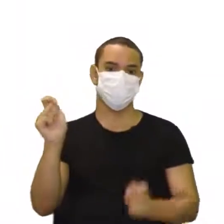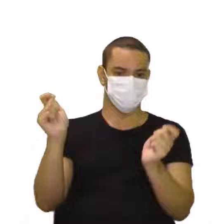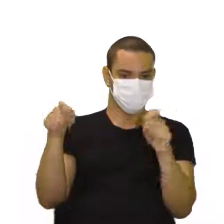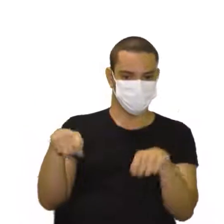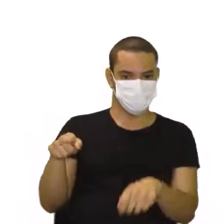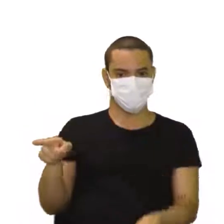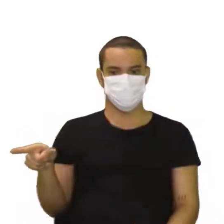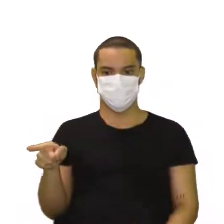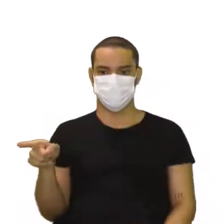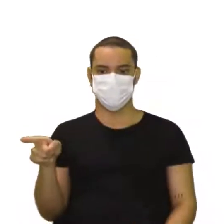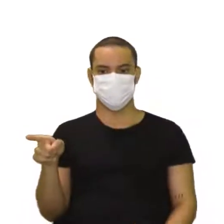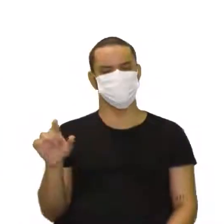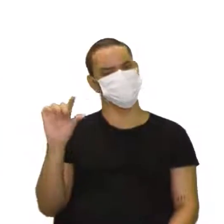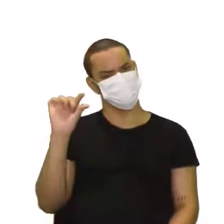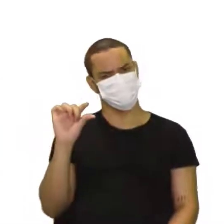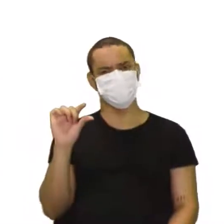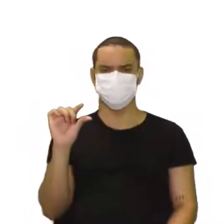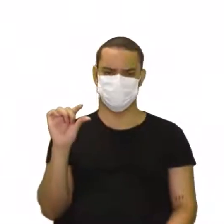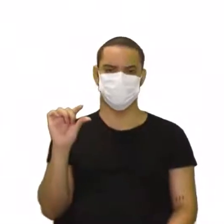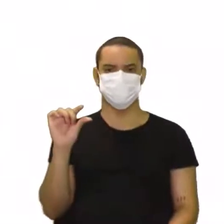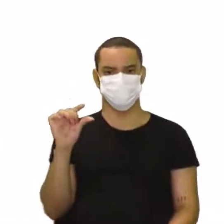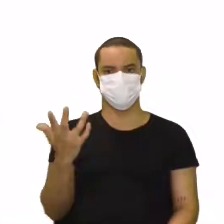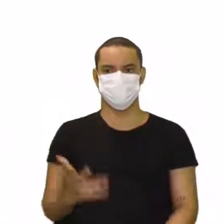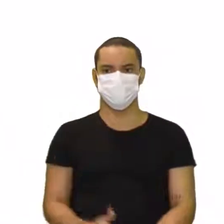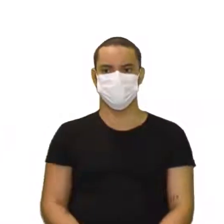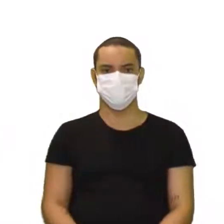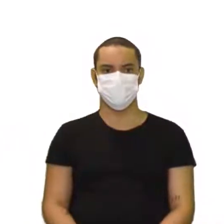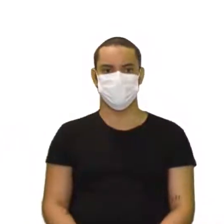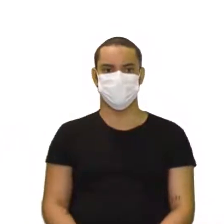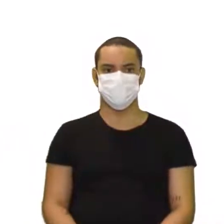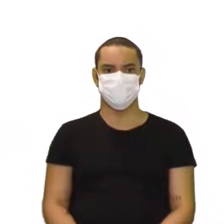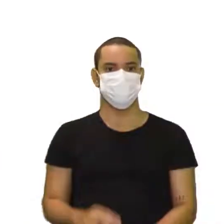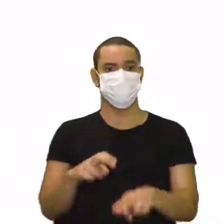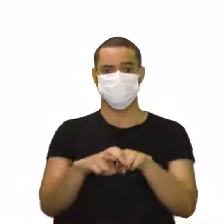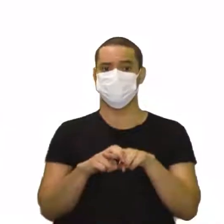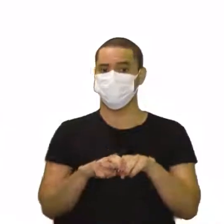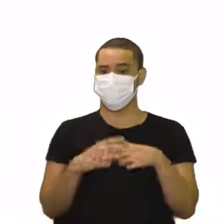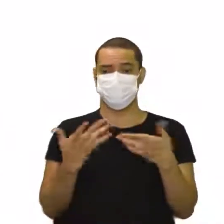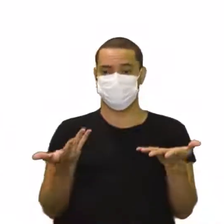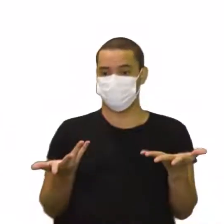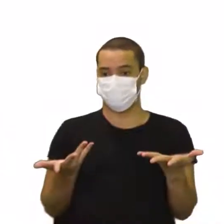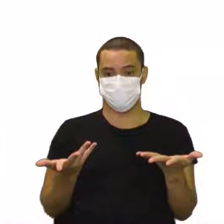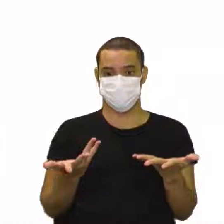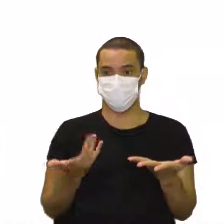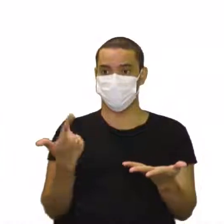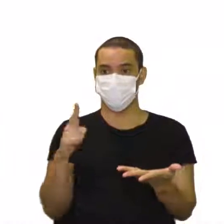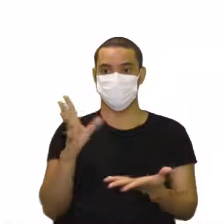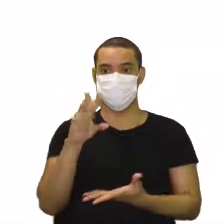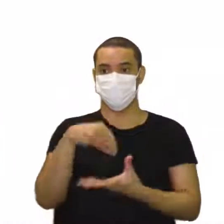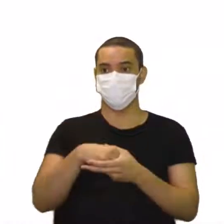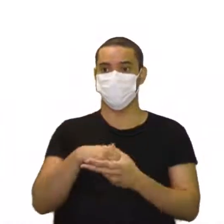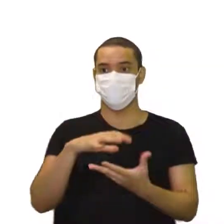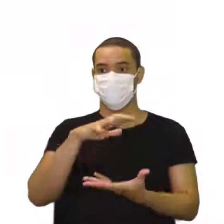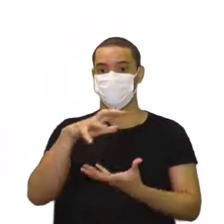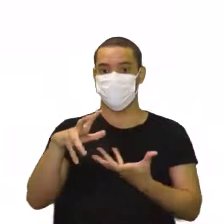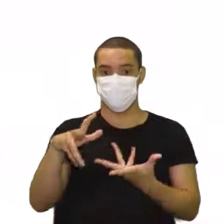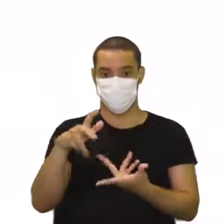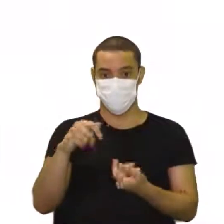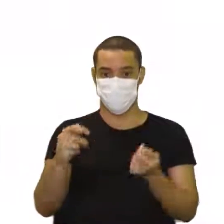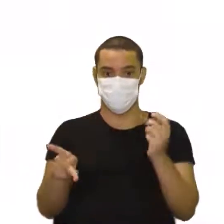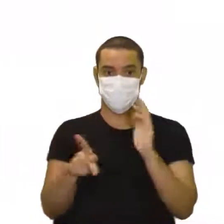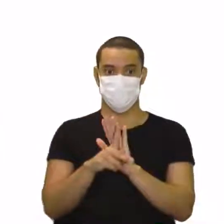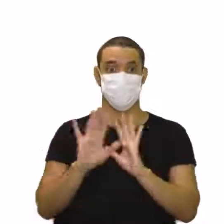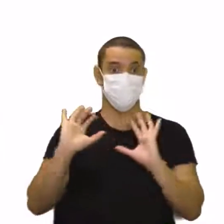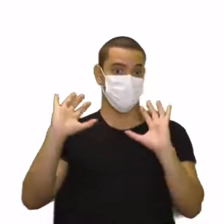De incerteza, muito pequeno. Então, nem se aplica praticamente a uma bola de